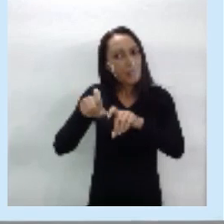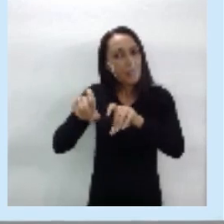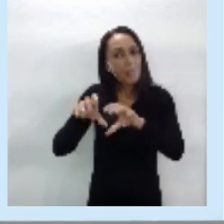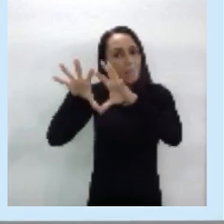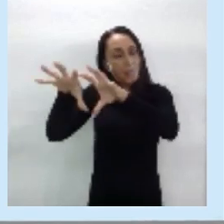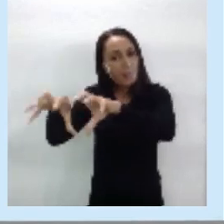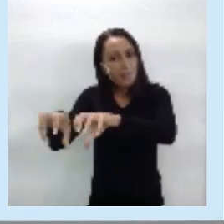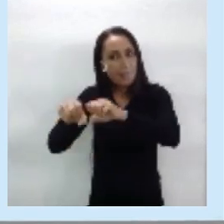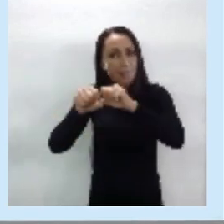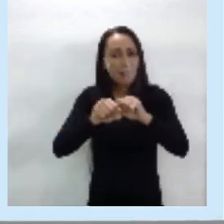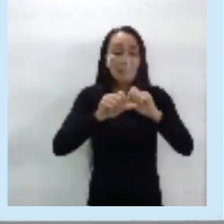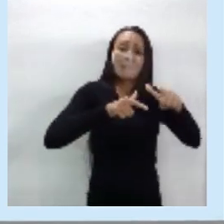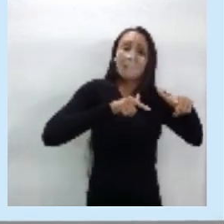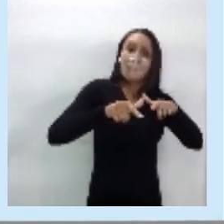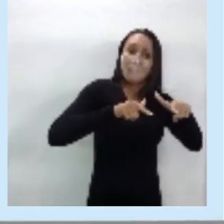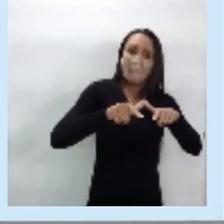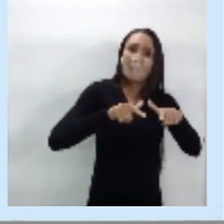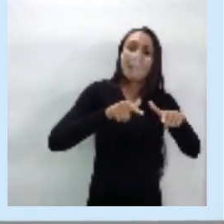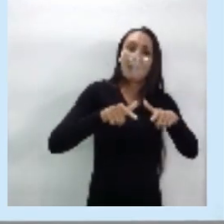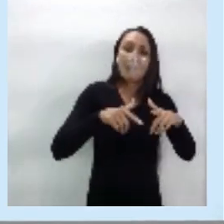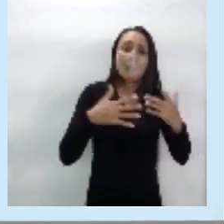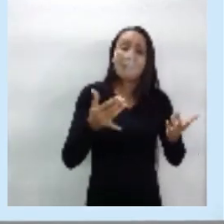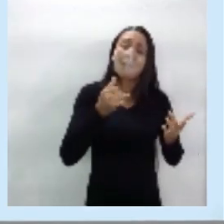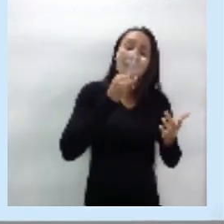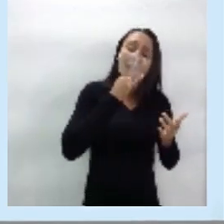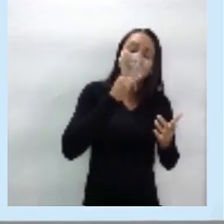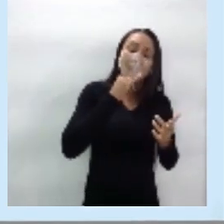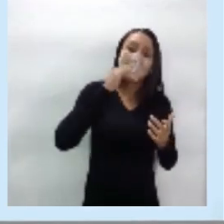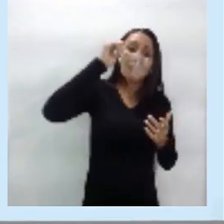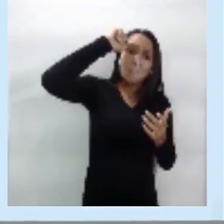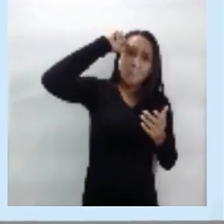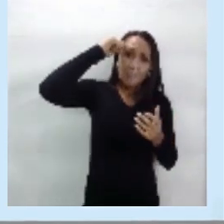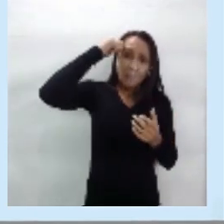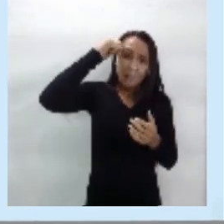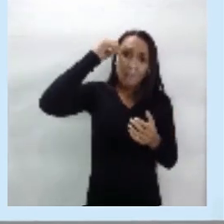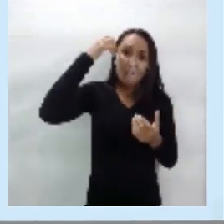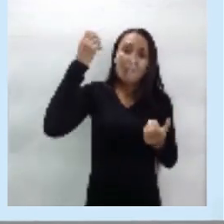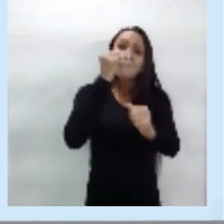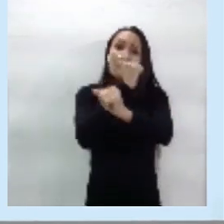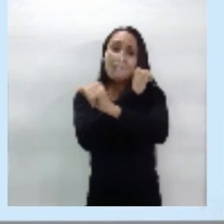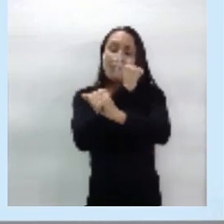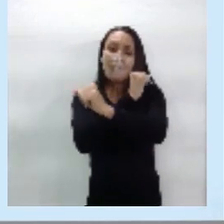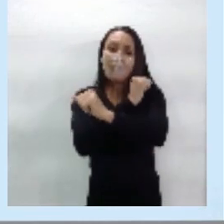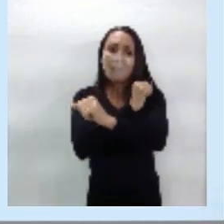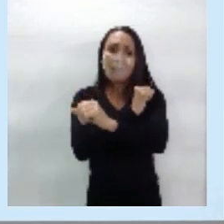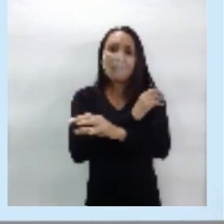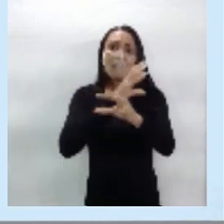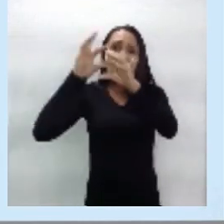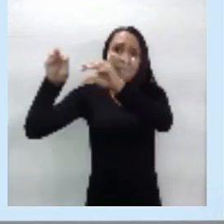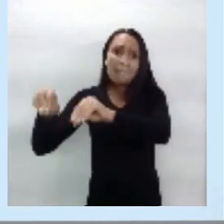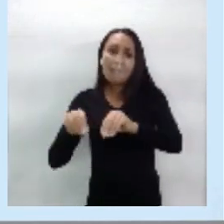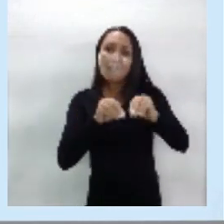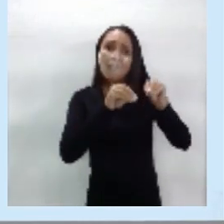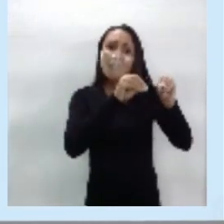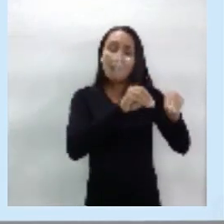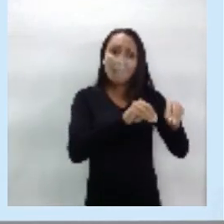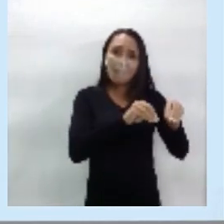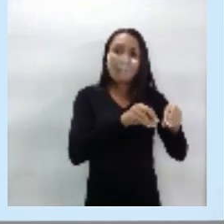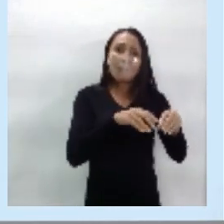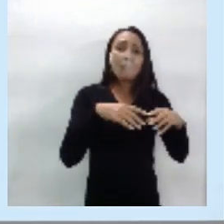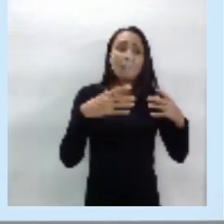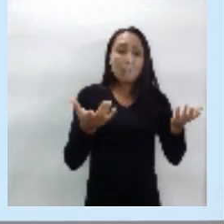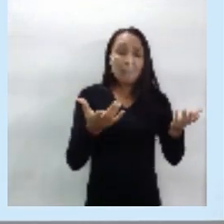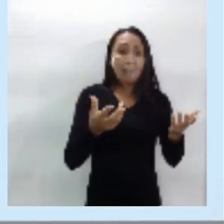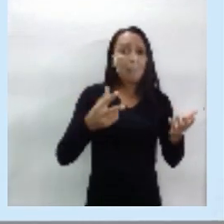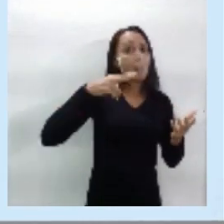manufaturada através do trabalho, infelizmente, escravo e levava todo o nosso açúcar para onde? Para